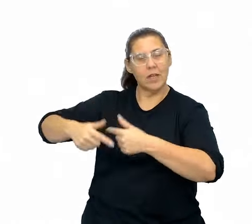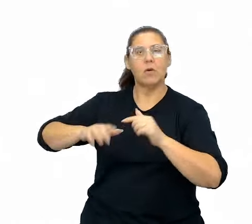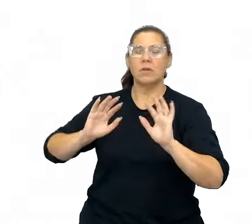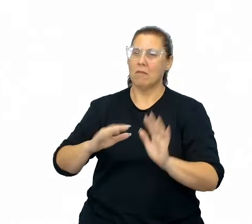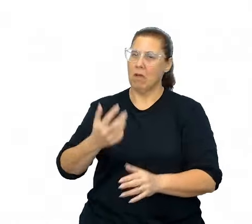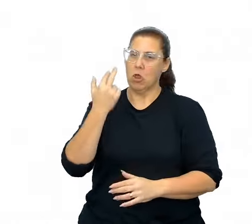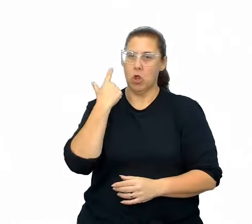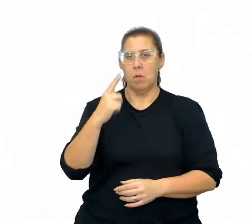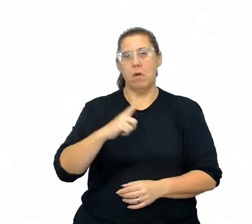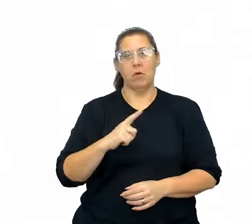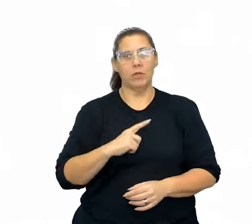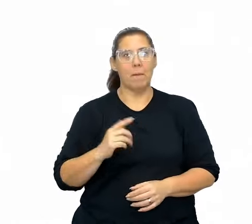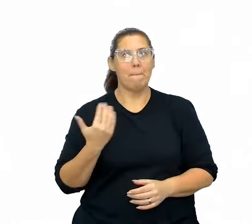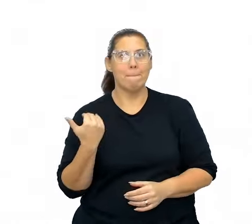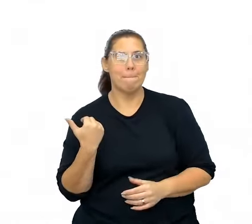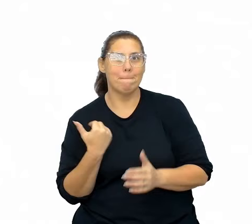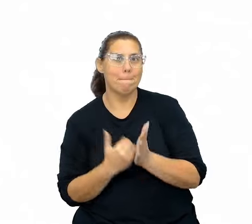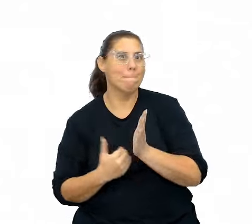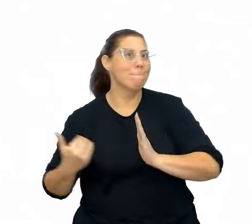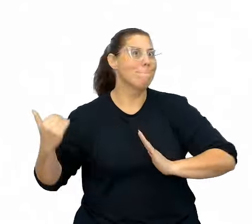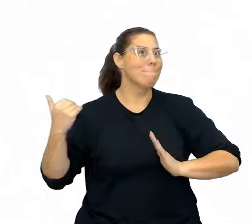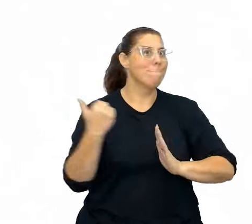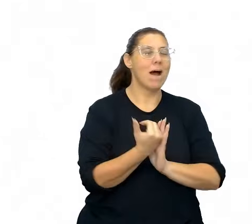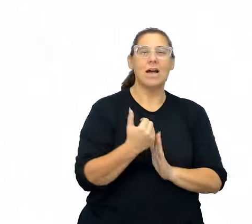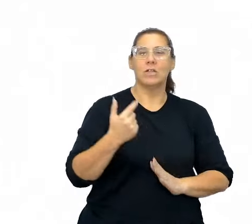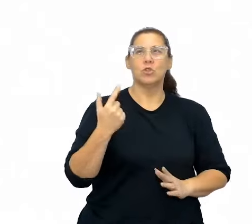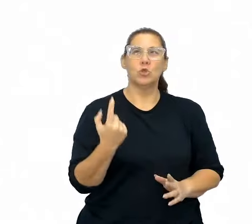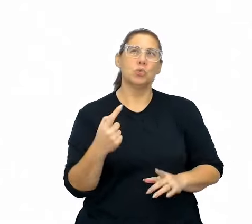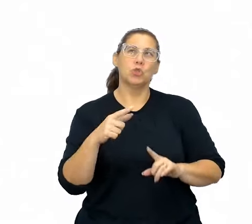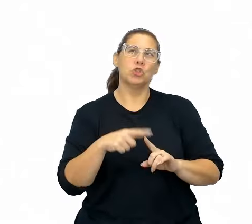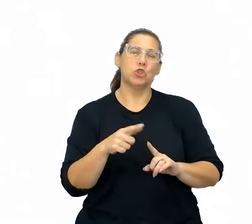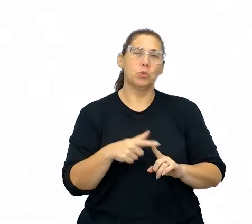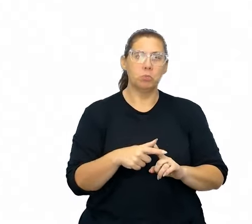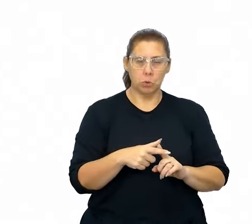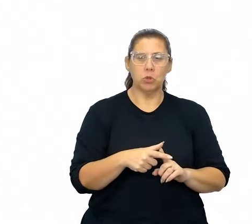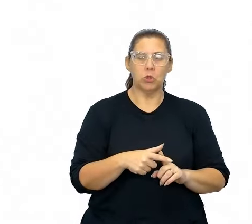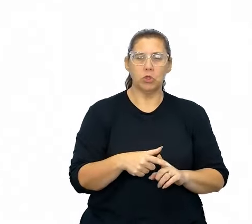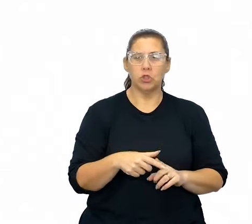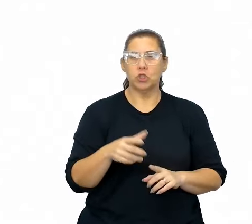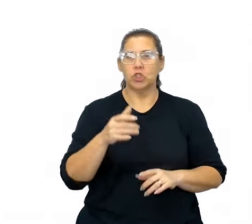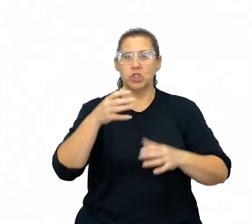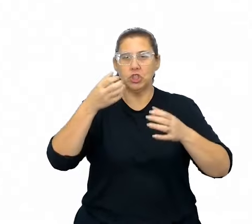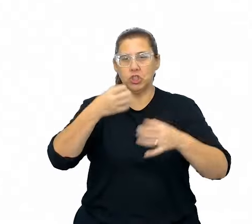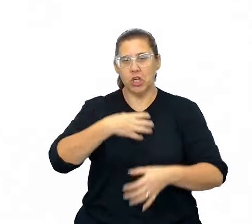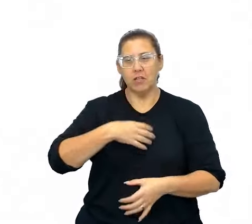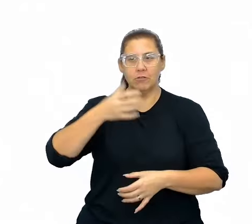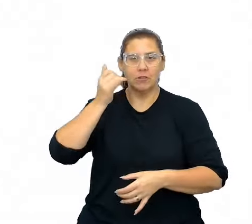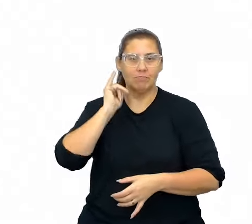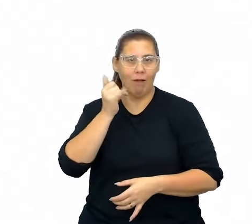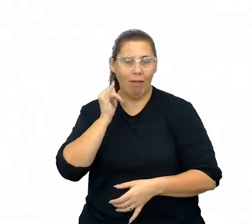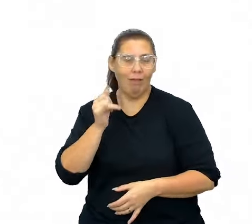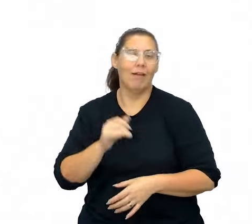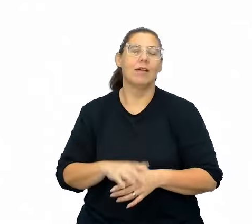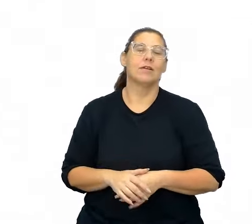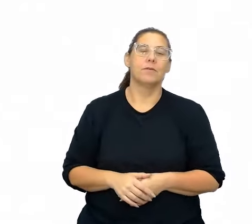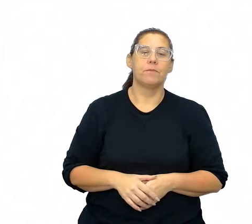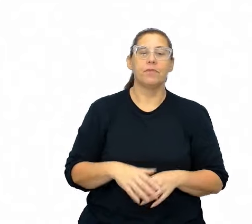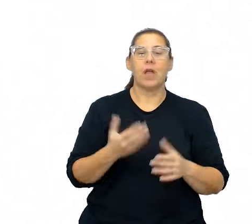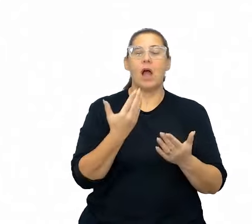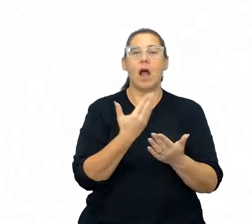haver mais de uma versão para a mesma lenda. Sobre a aula 2, que também está aqui na nossa